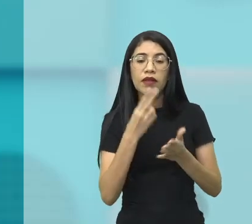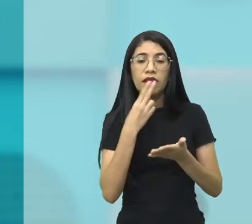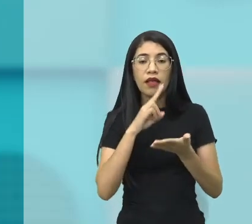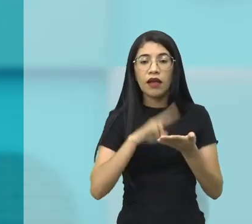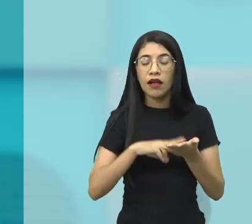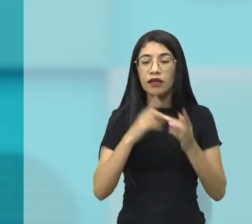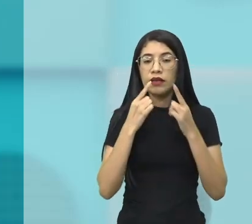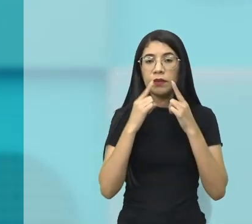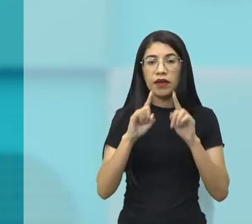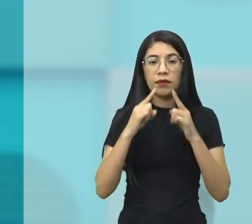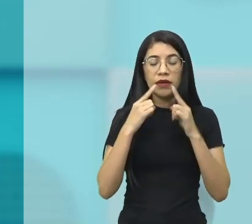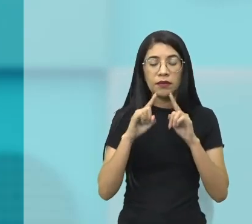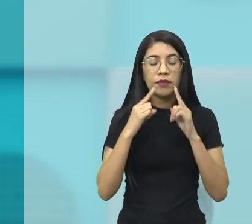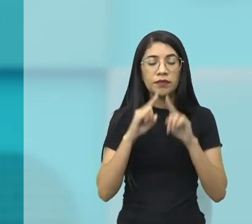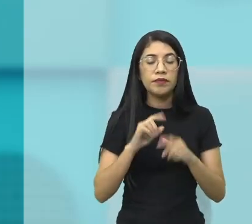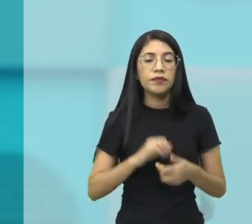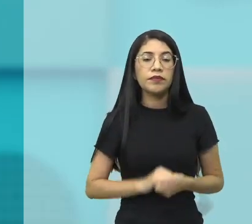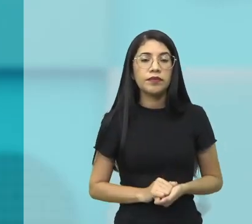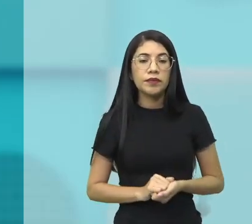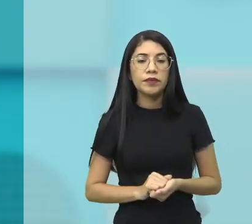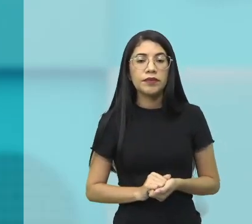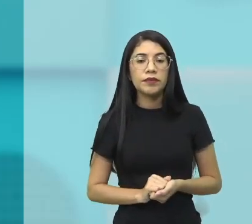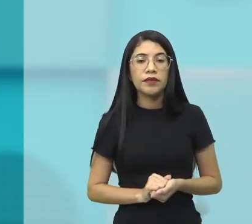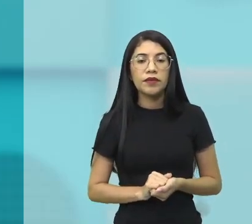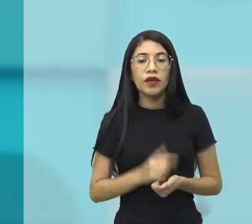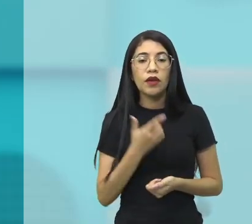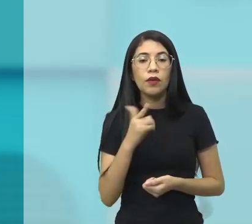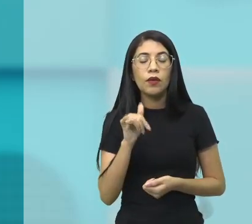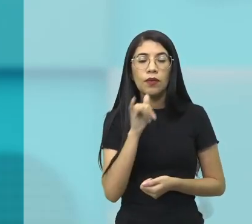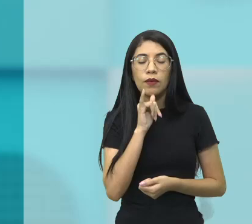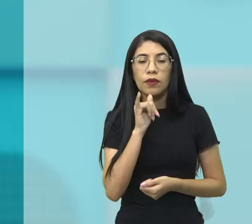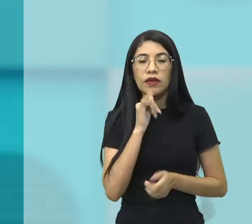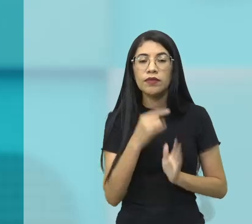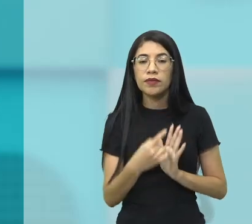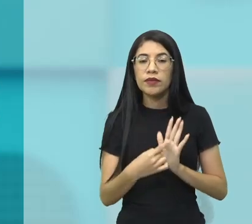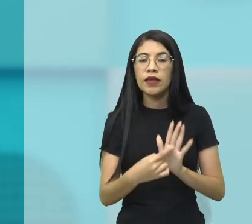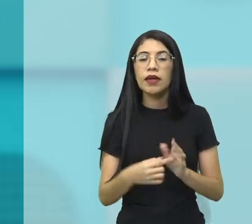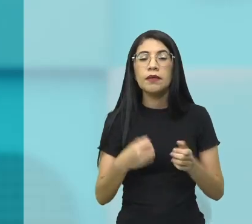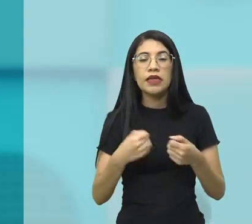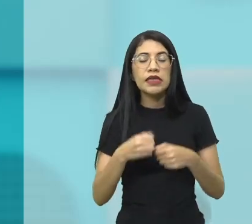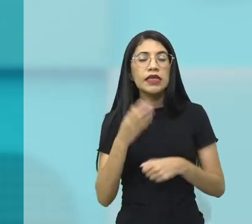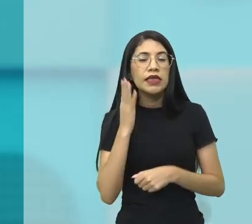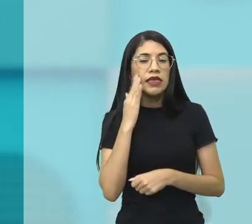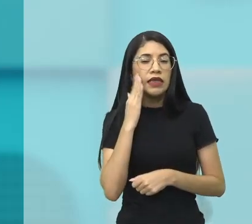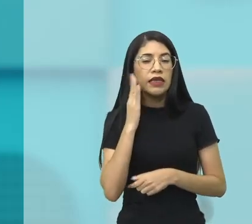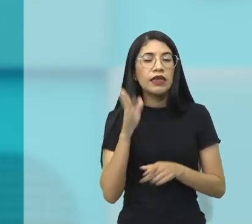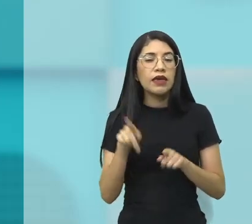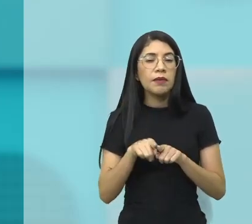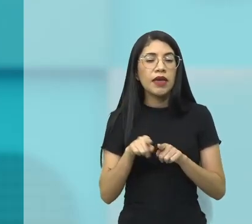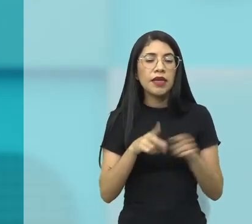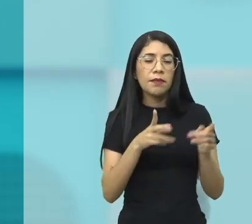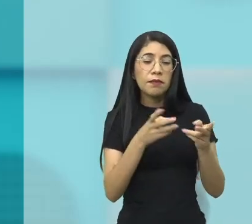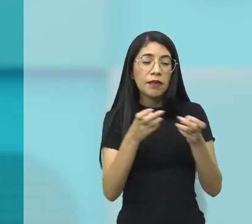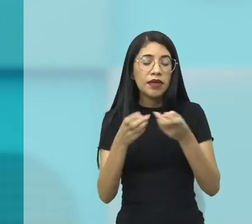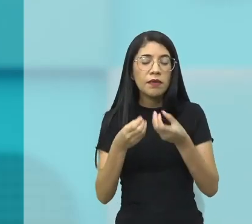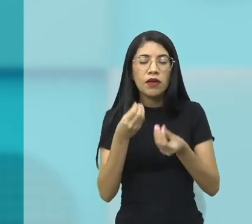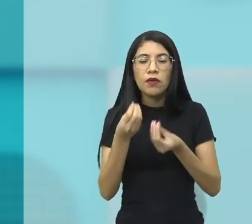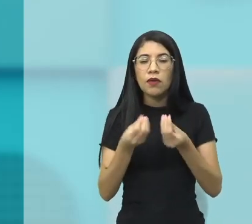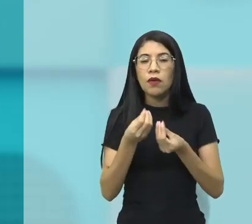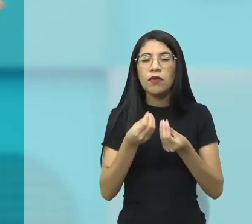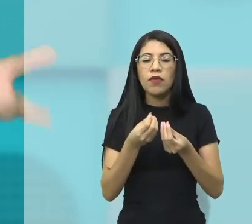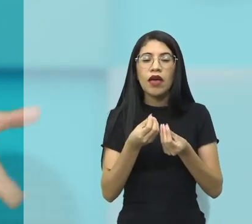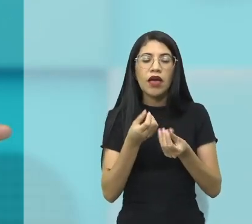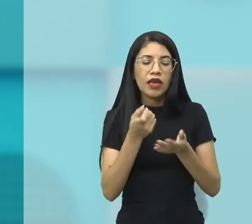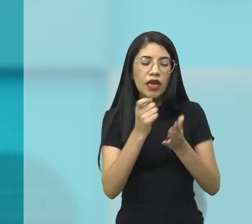de reclamação. Vamos para mais um exemplo, porque vocês têm que saber, conhecer e principalmente saber escrever